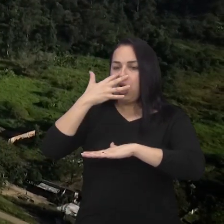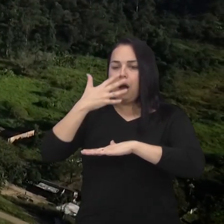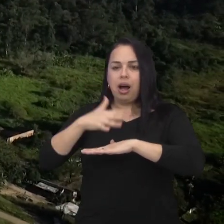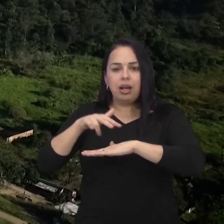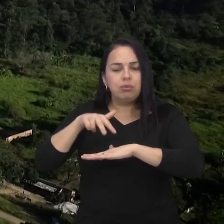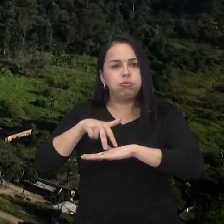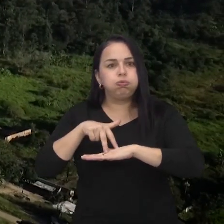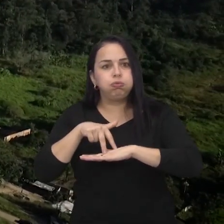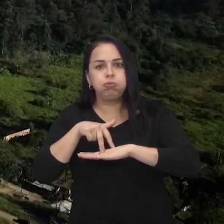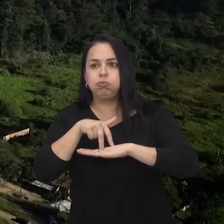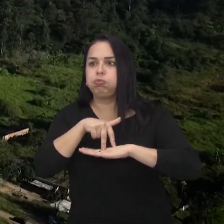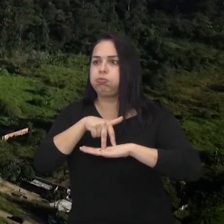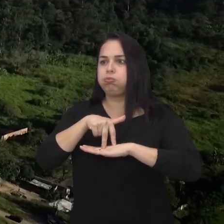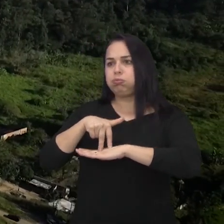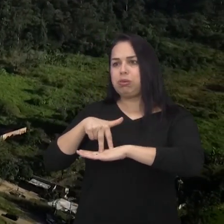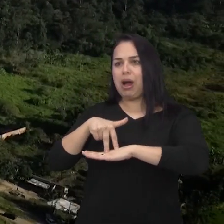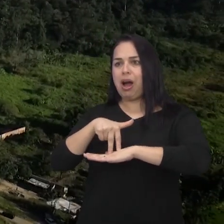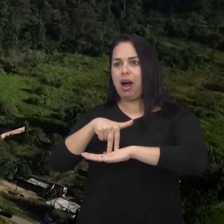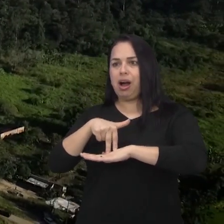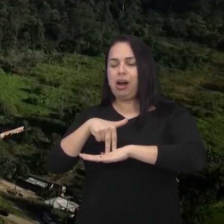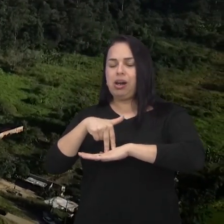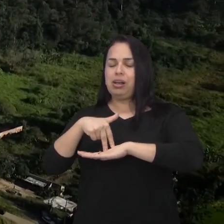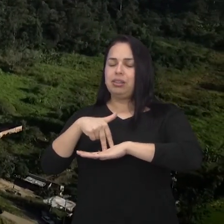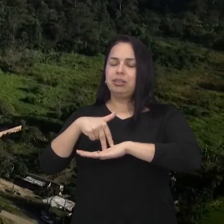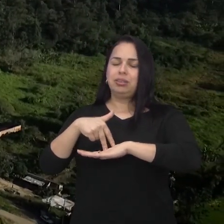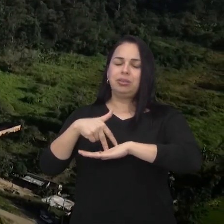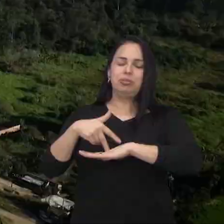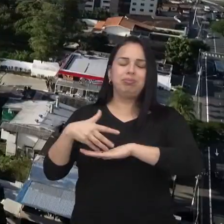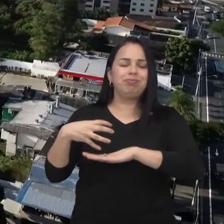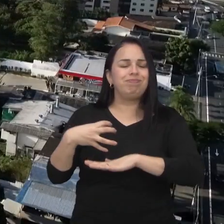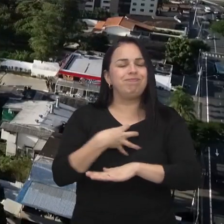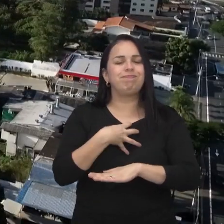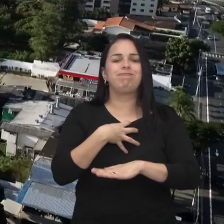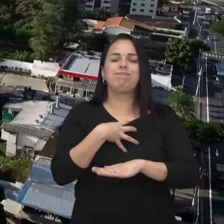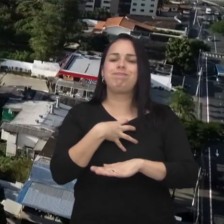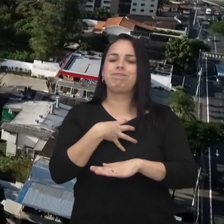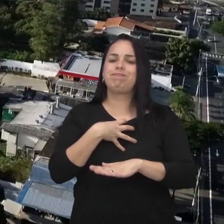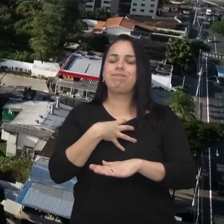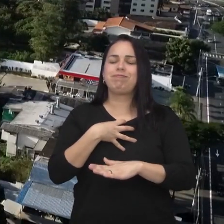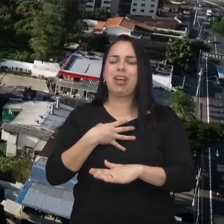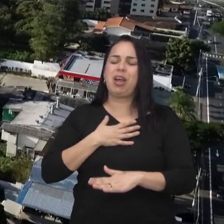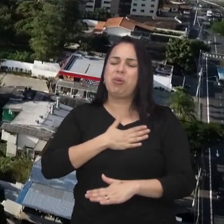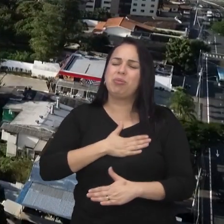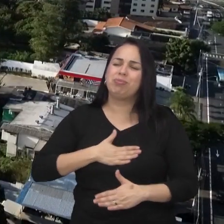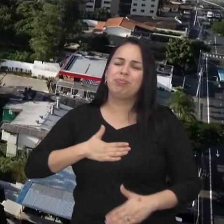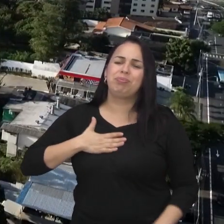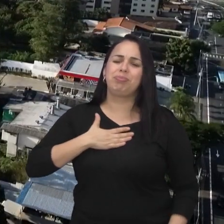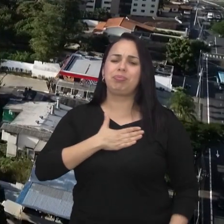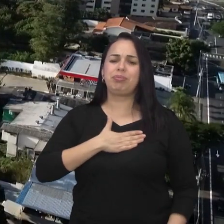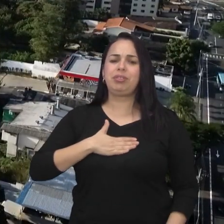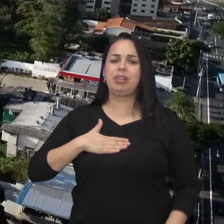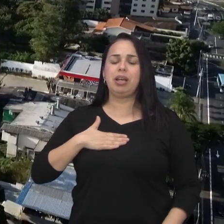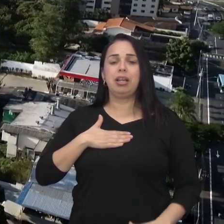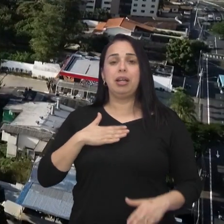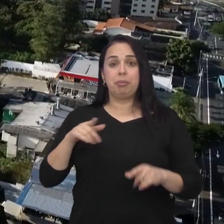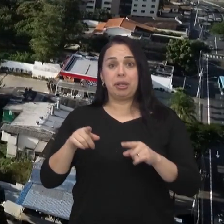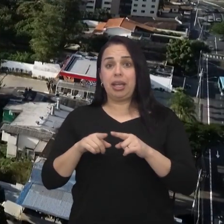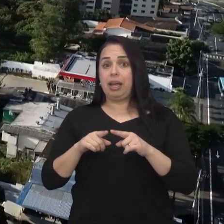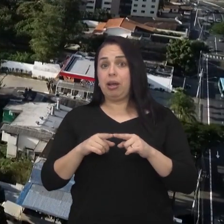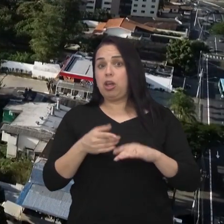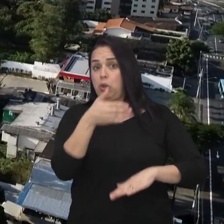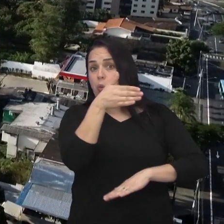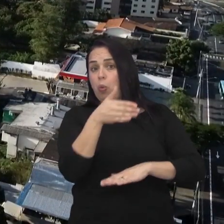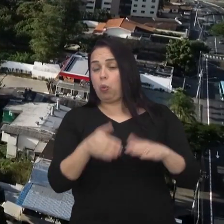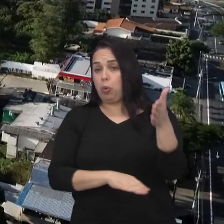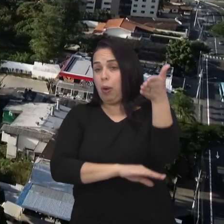extasiado com o banhado. E aquilo marcou a minha relação com a cidade, porque eu fiquei hospedado